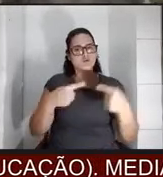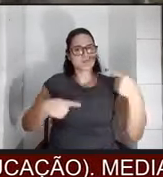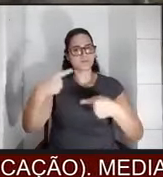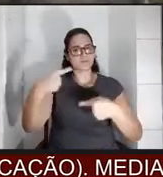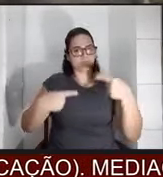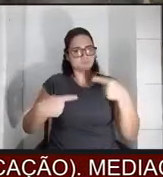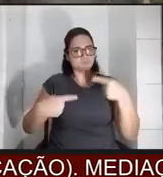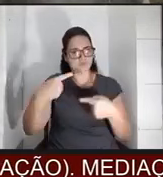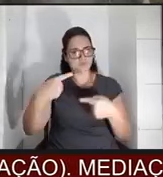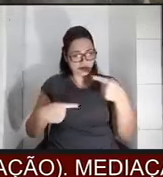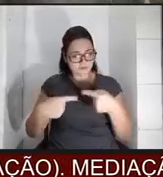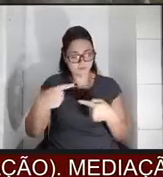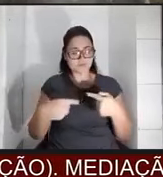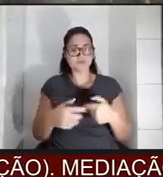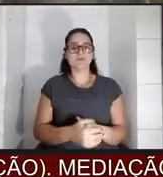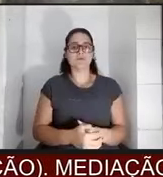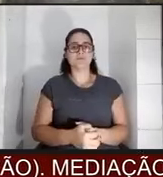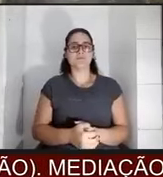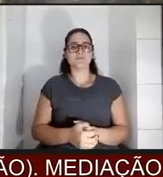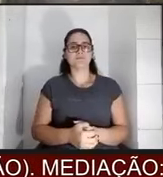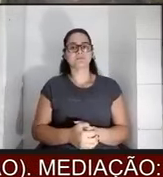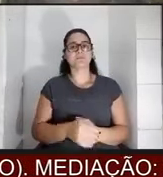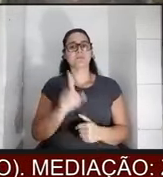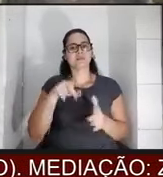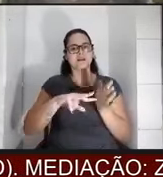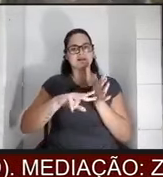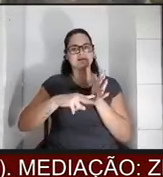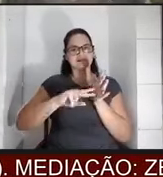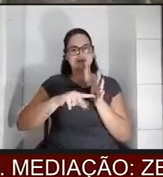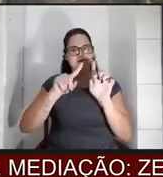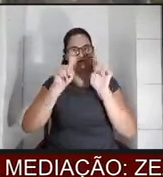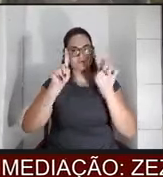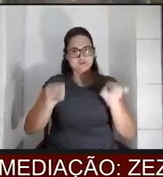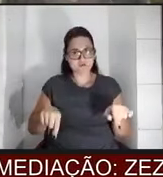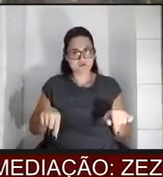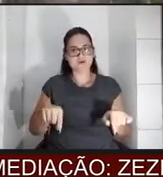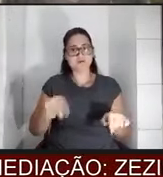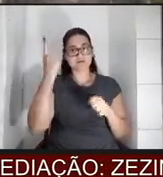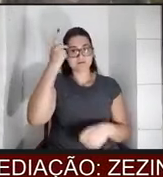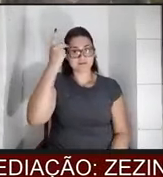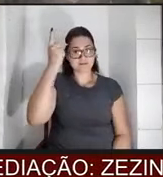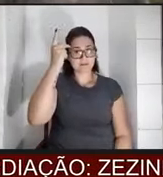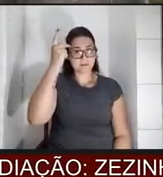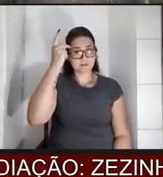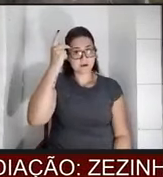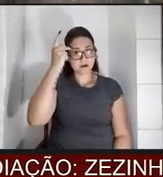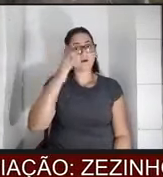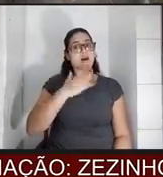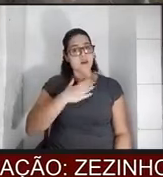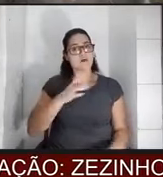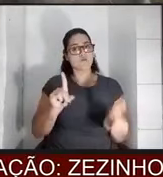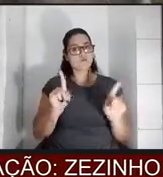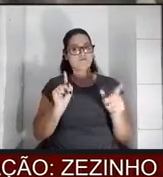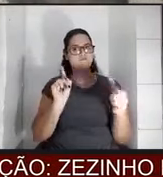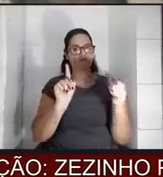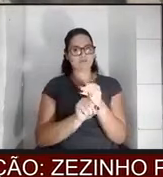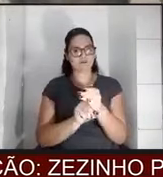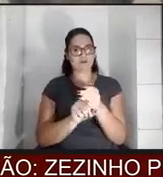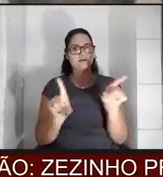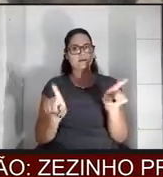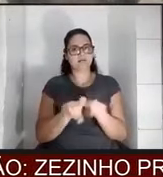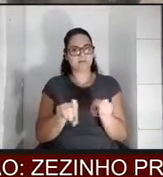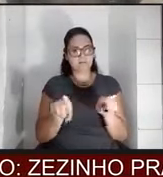FUSE, que é o Sindicato de Funcionários e Servidores de São Paulo, da qual eu faço parte. Também é